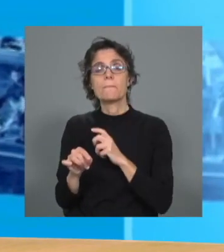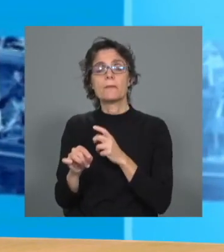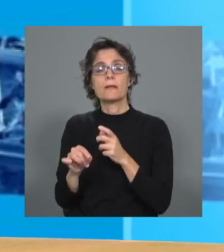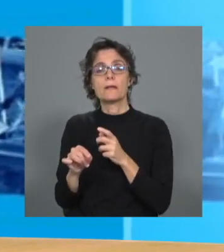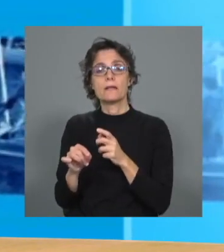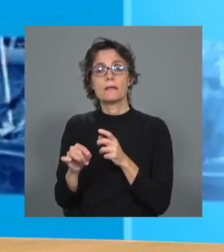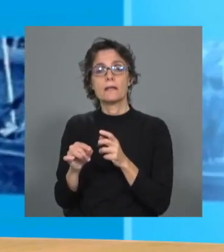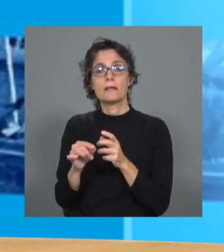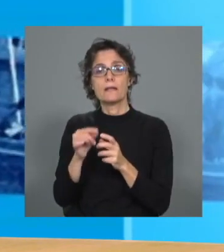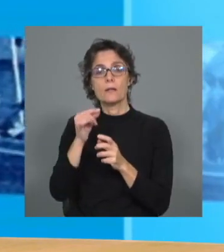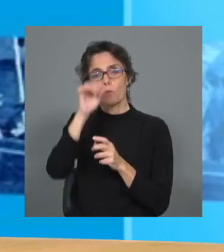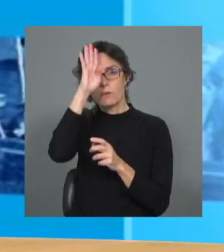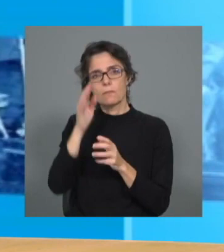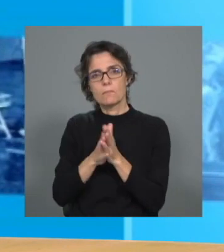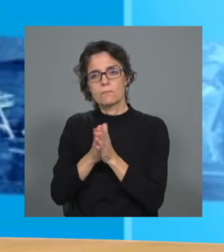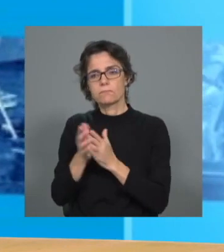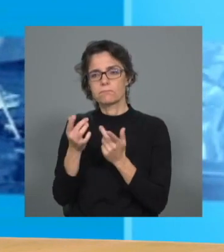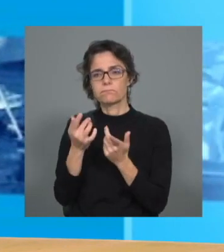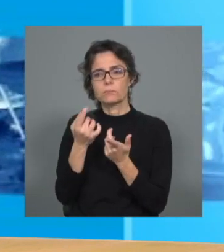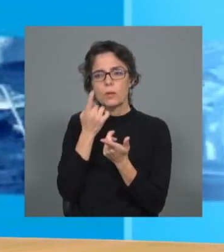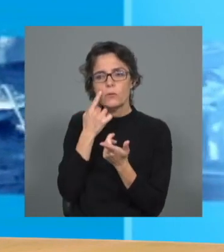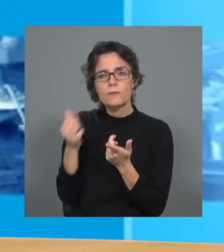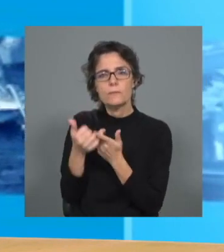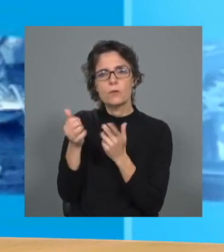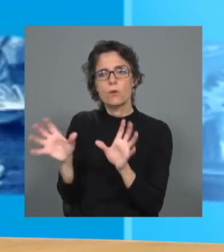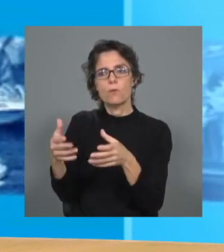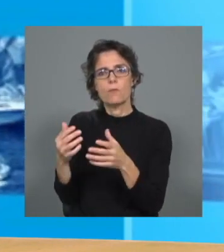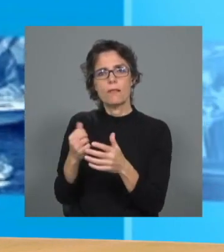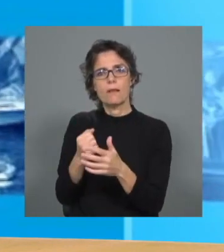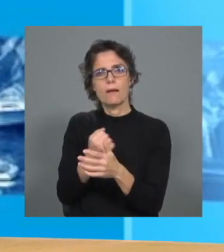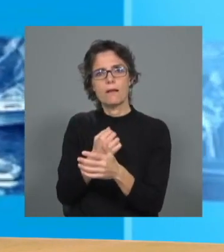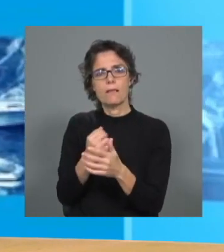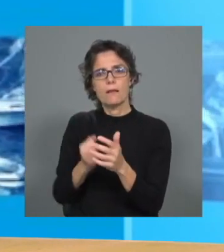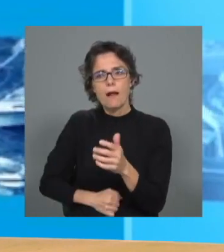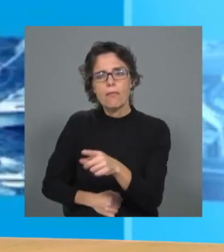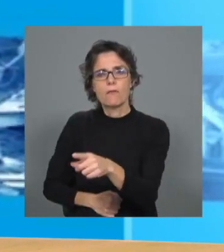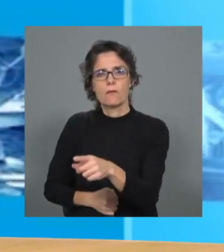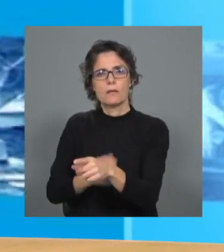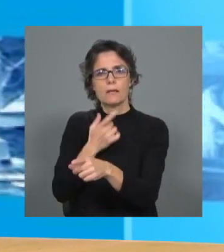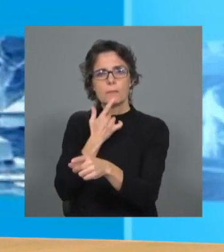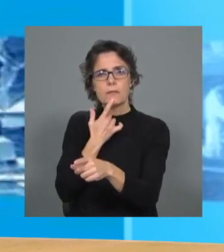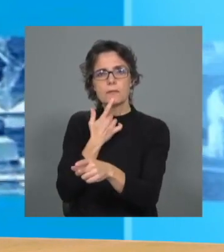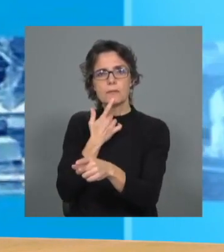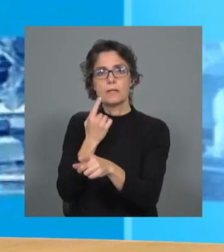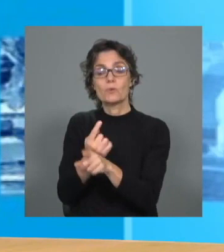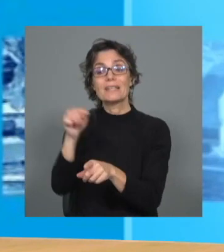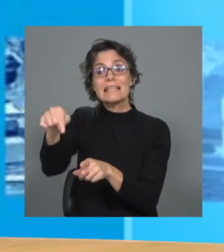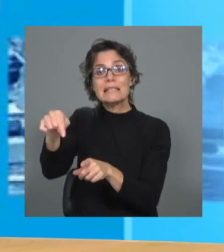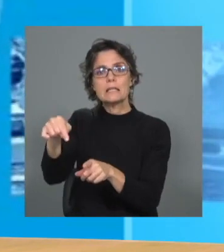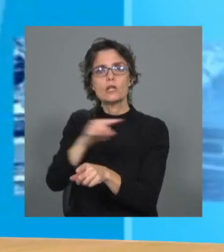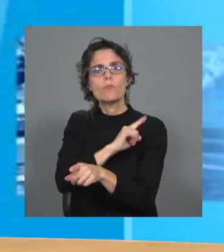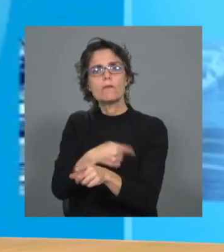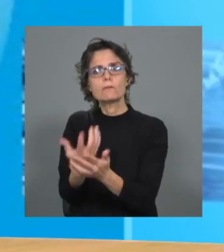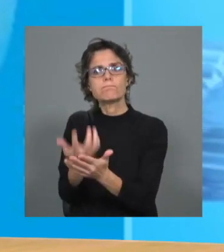católica, porque é um ponto central ali. É um ponto central de diálogo, de convergência de forças, porque